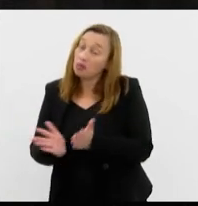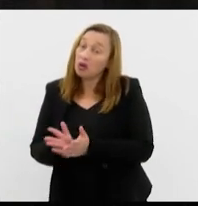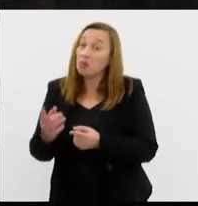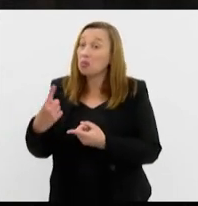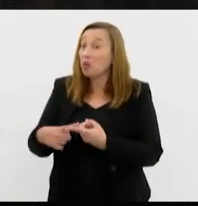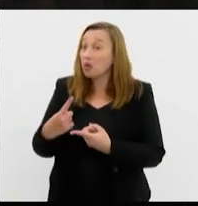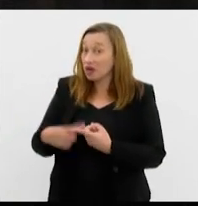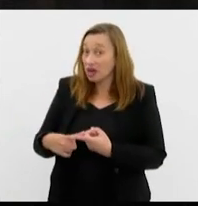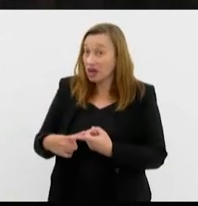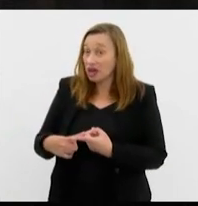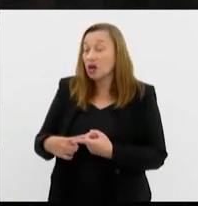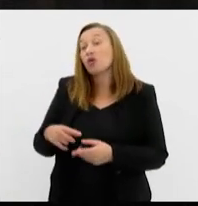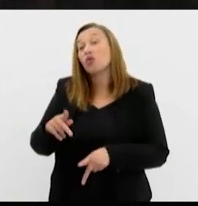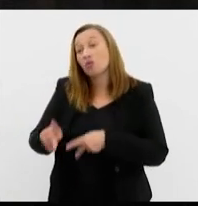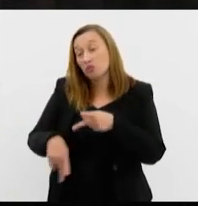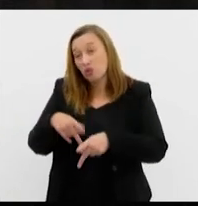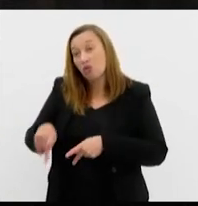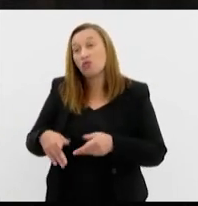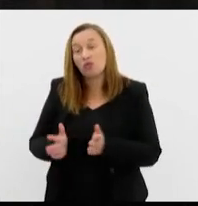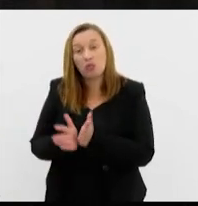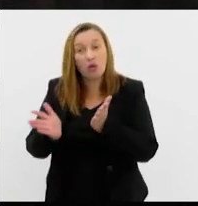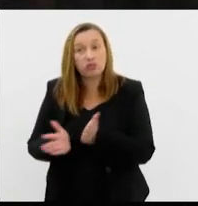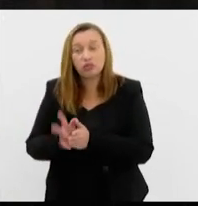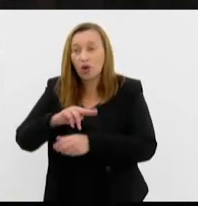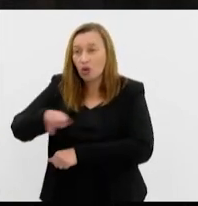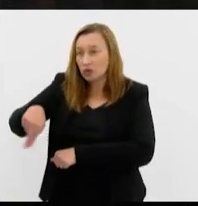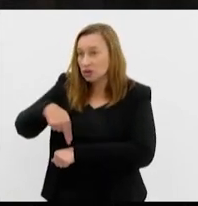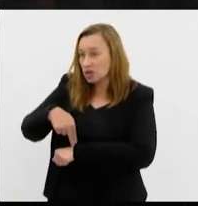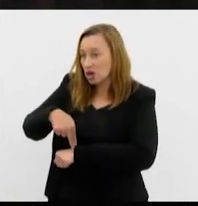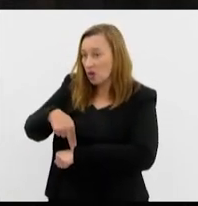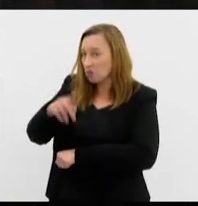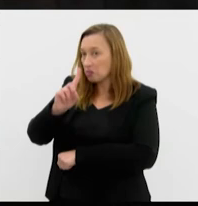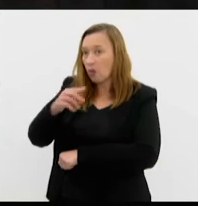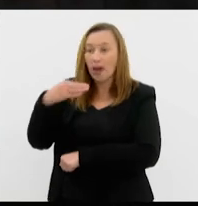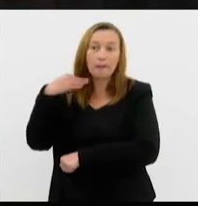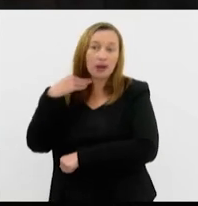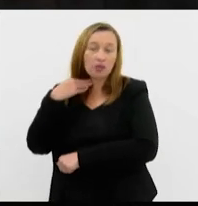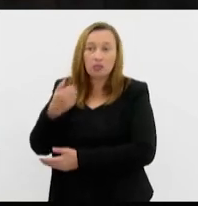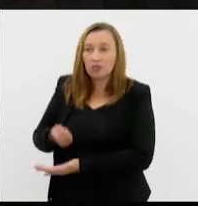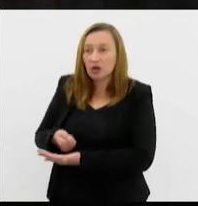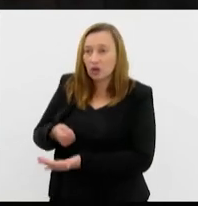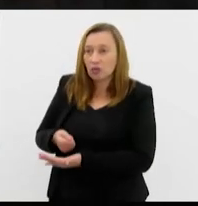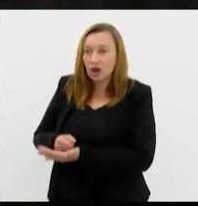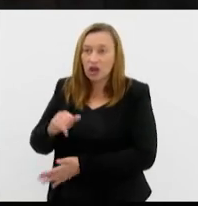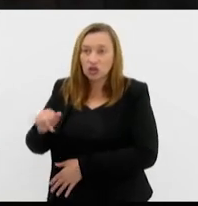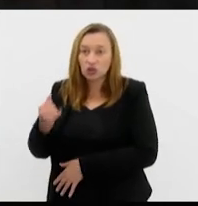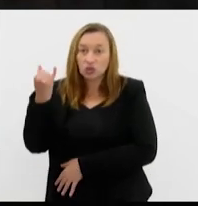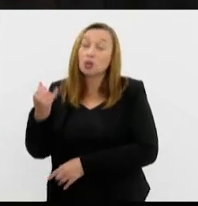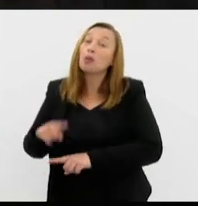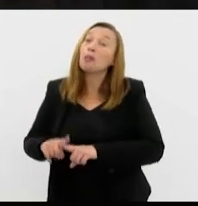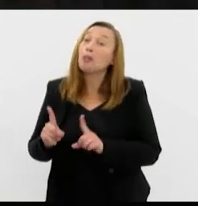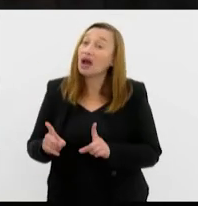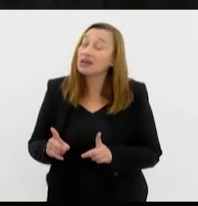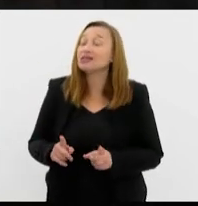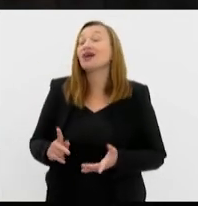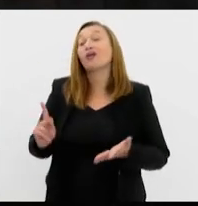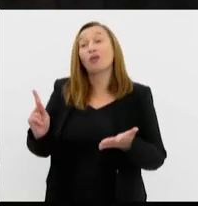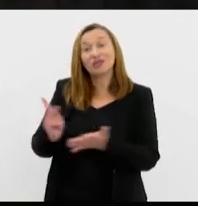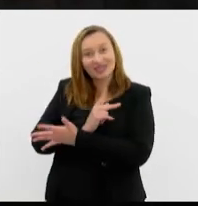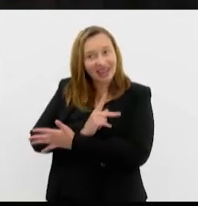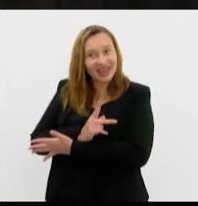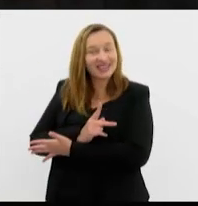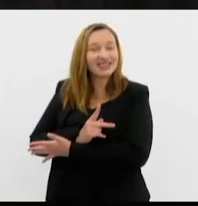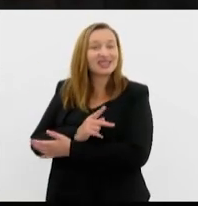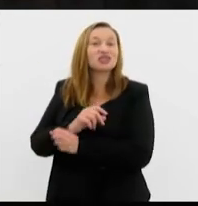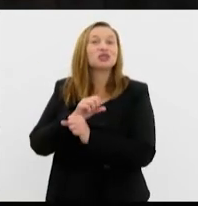brasileira. A União não é banco para cobrar juros, mas isso vem ocorrendo